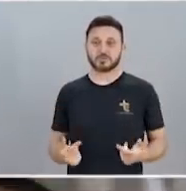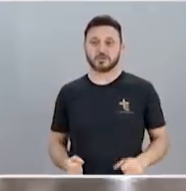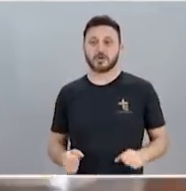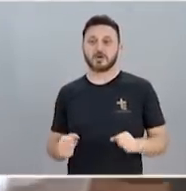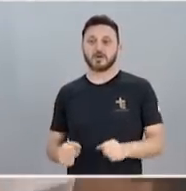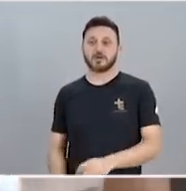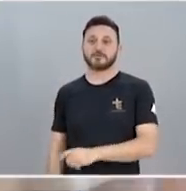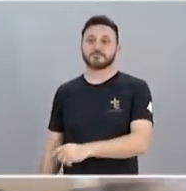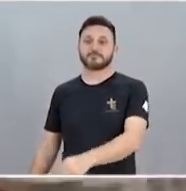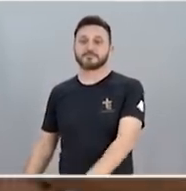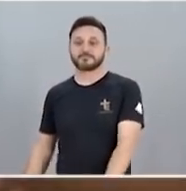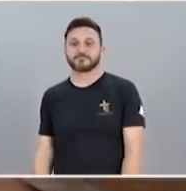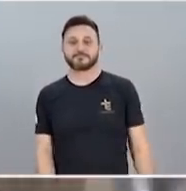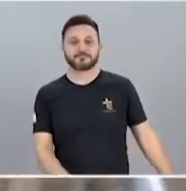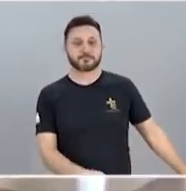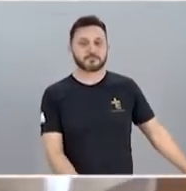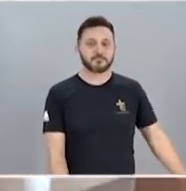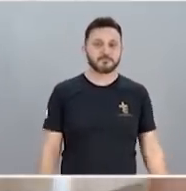aleluia,